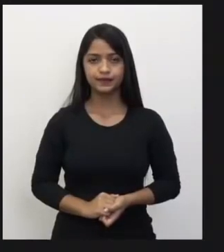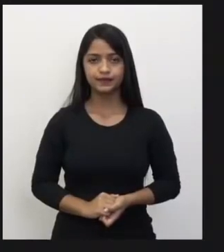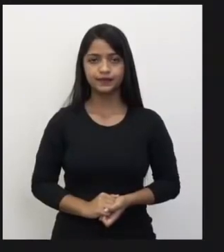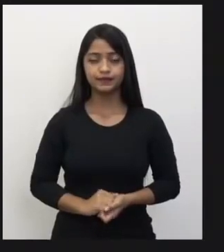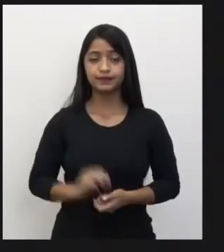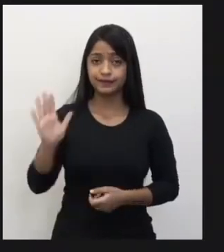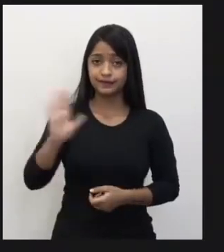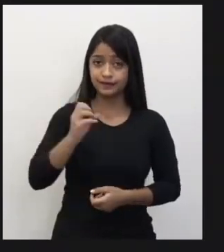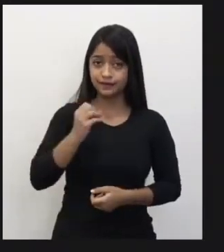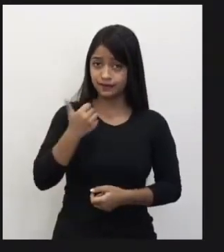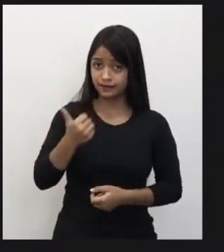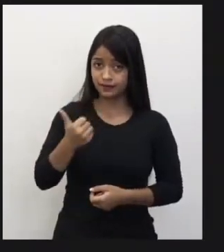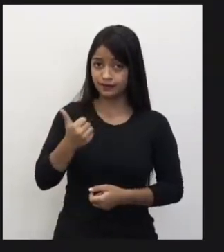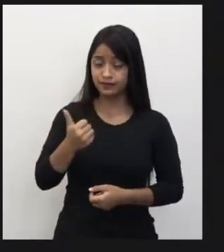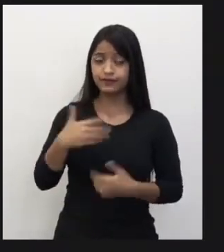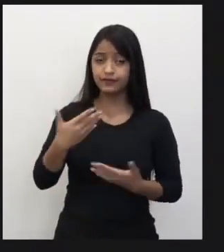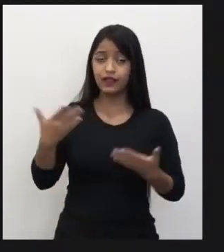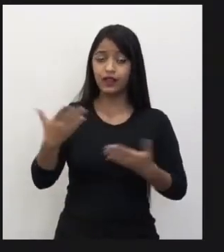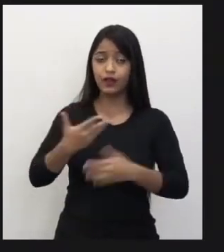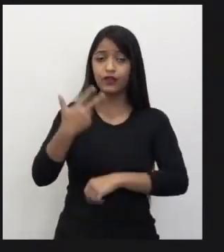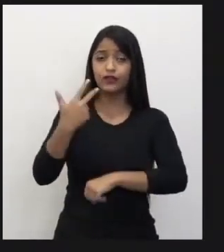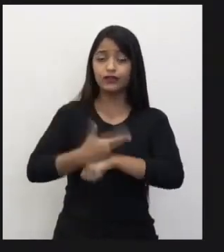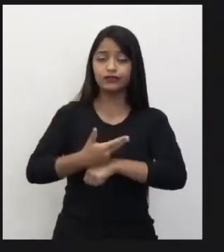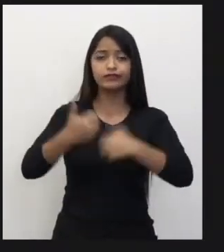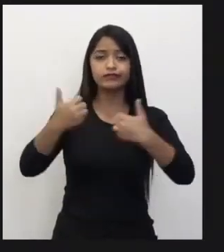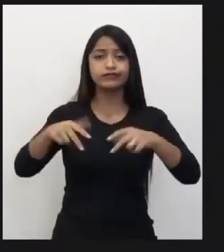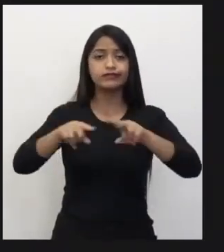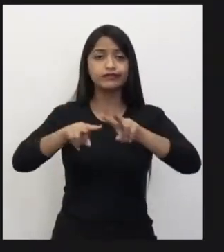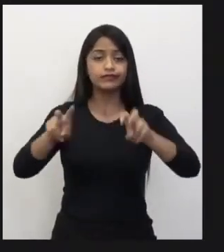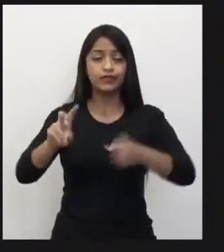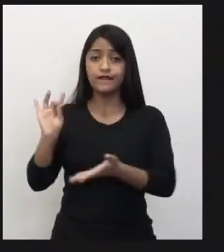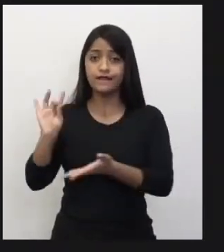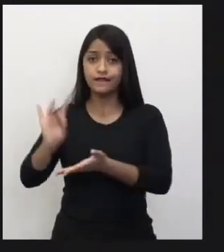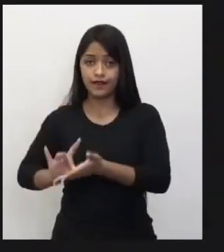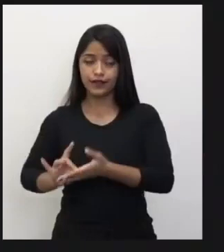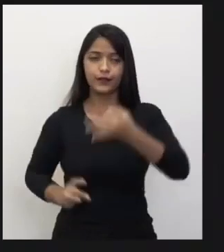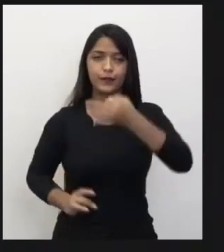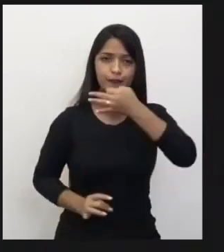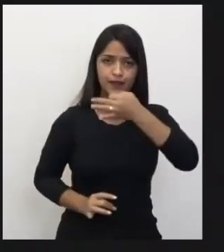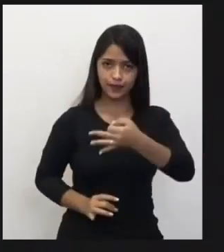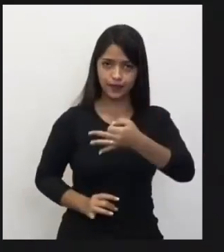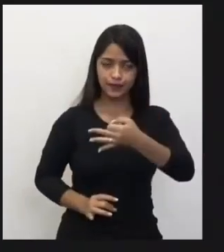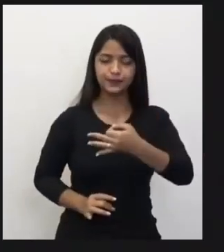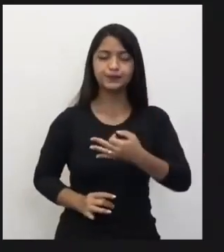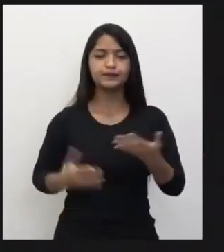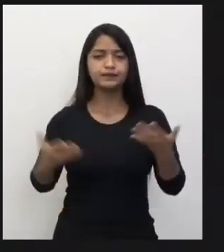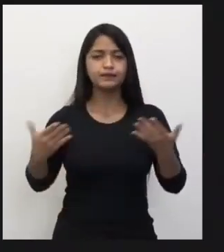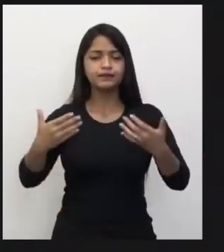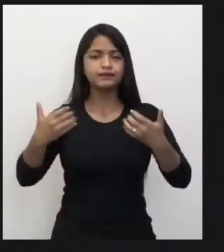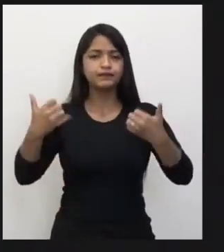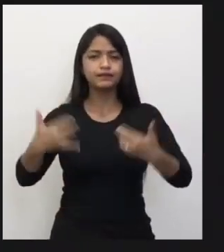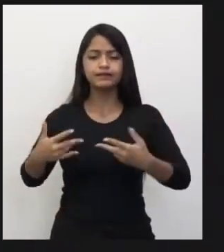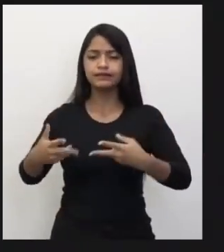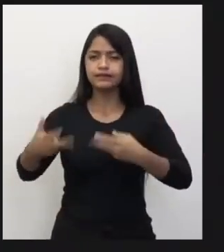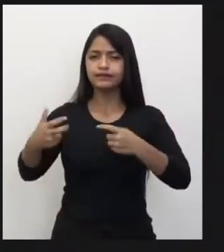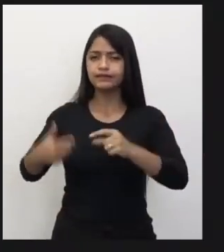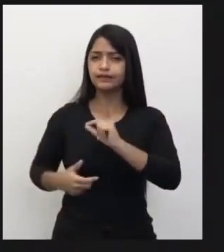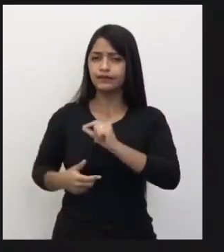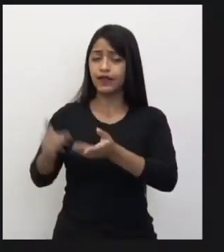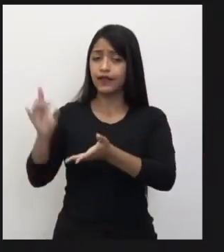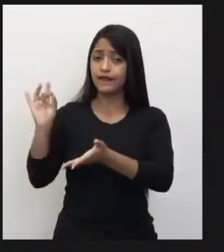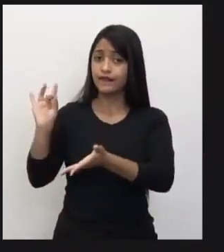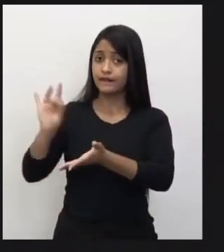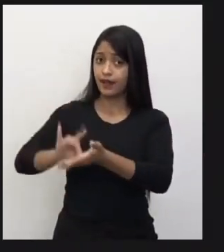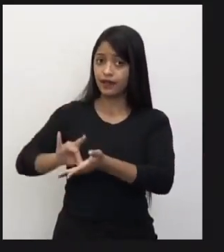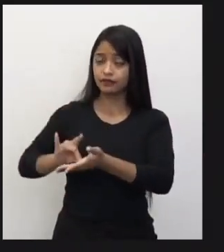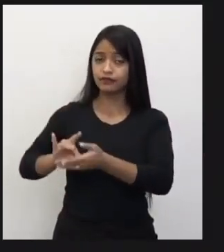Oi, tudo bem com você? Nessa videoaula, a gente vai falar sobre os fatos e sobre as opiniões. A gente vai perceber nesse vídeo que fato